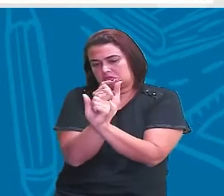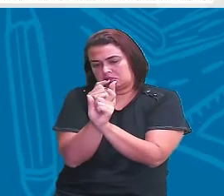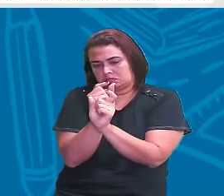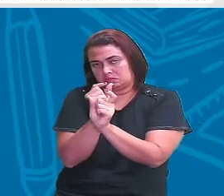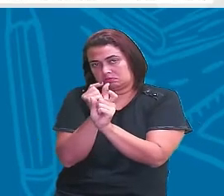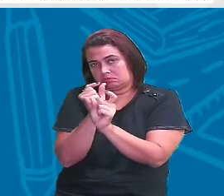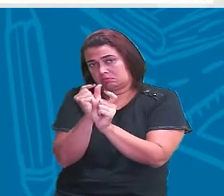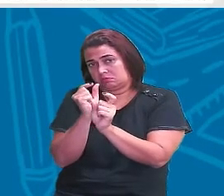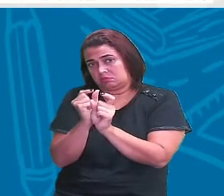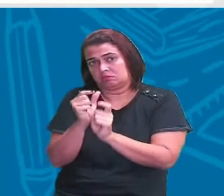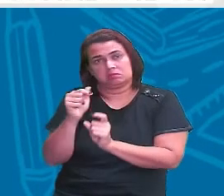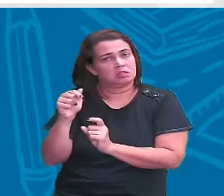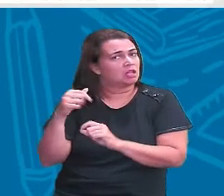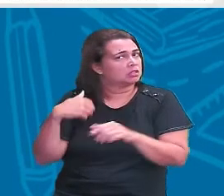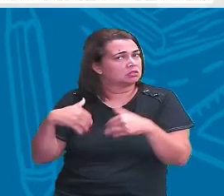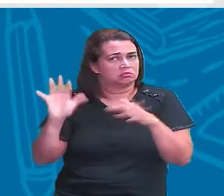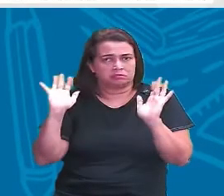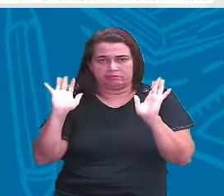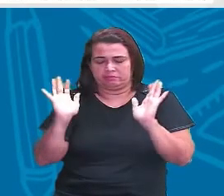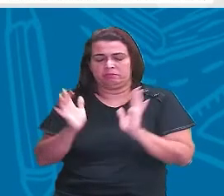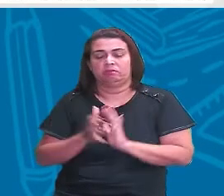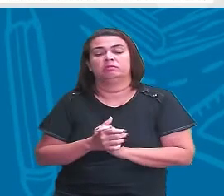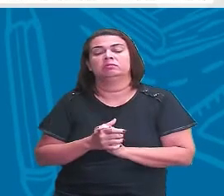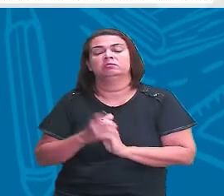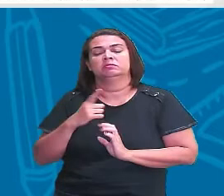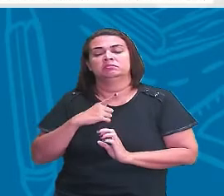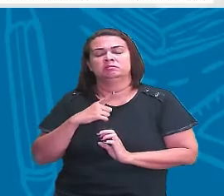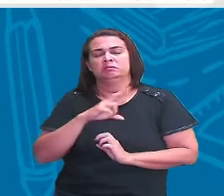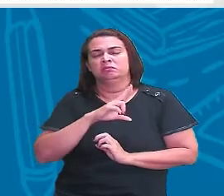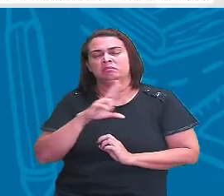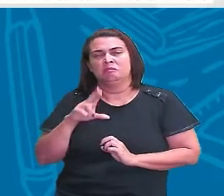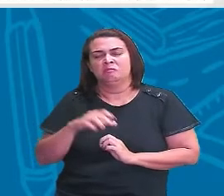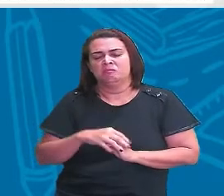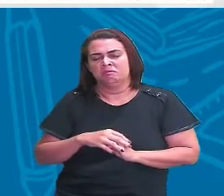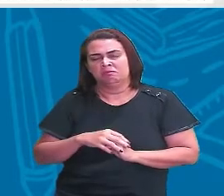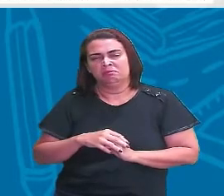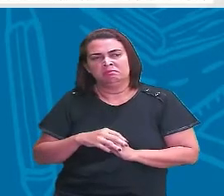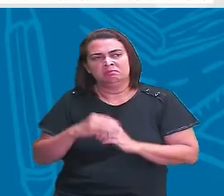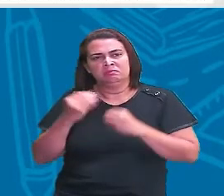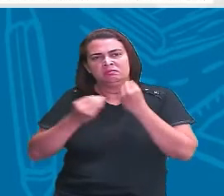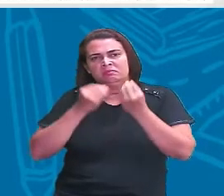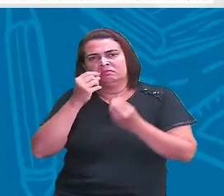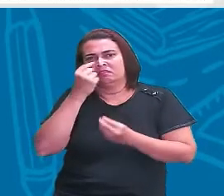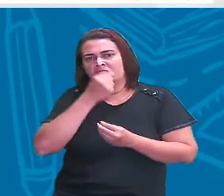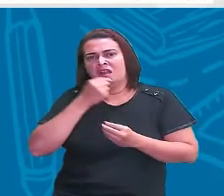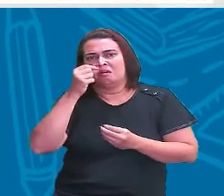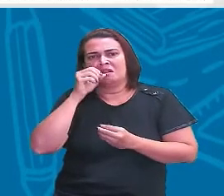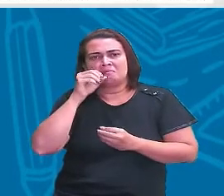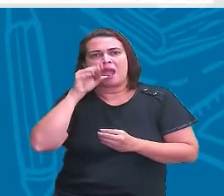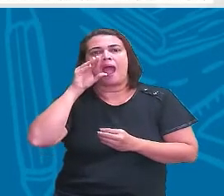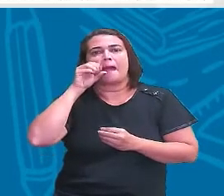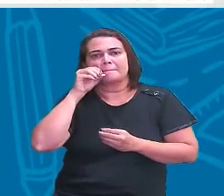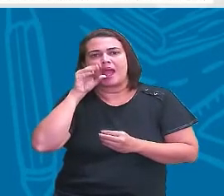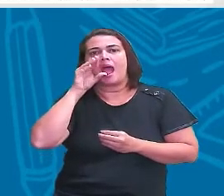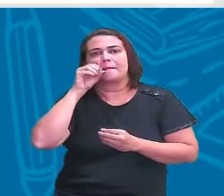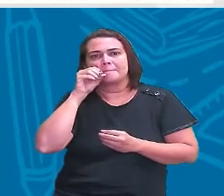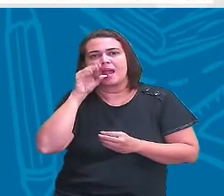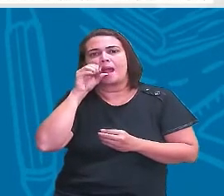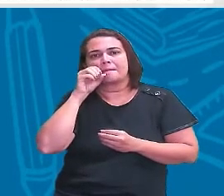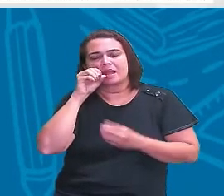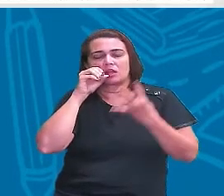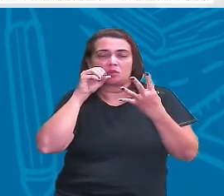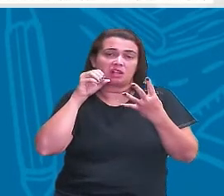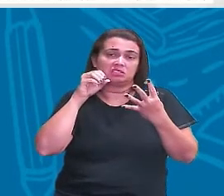5, 6, 7, tá? Então, aí a gente emite o som 4 vezes, ou 5 vezes,